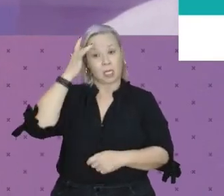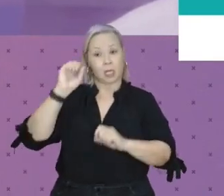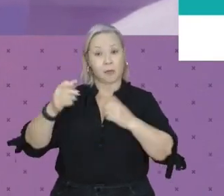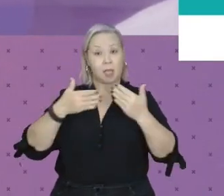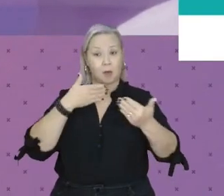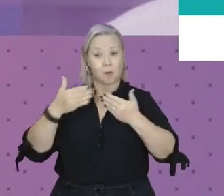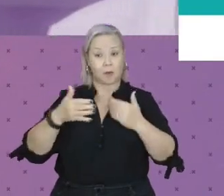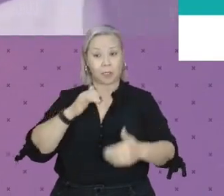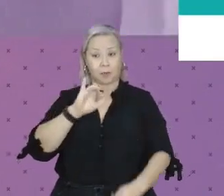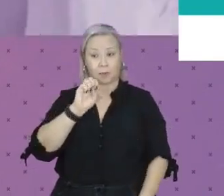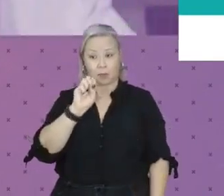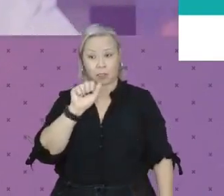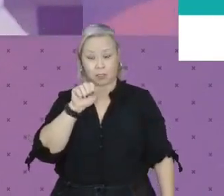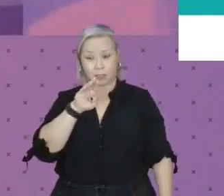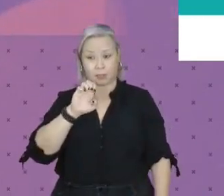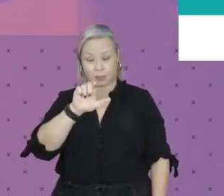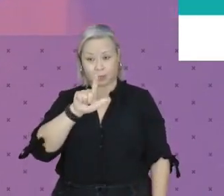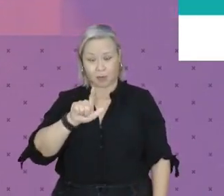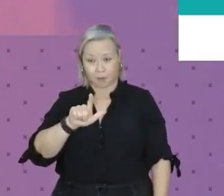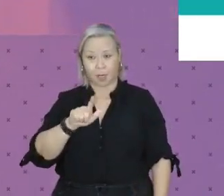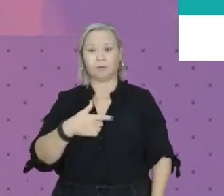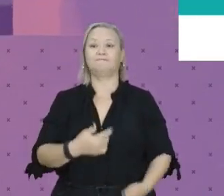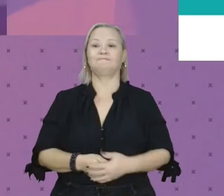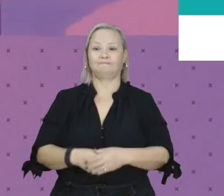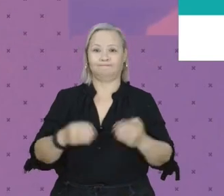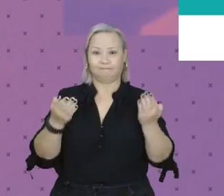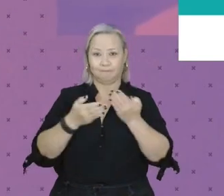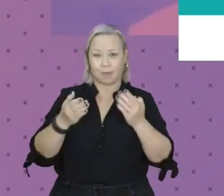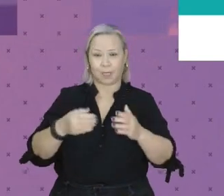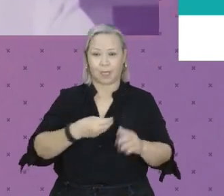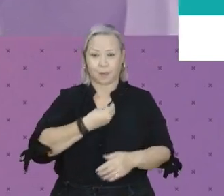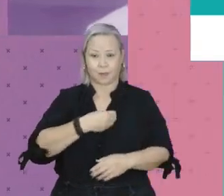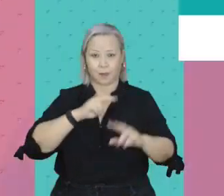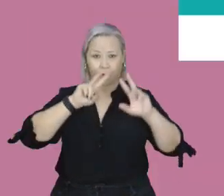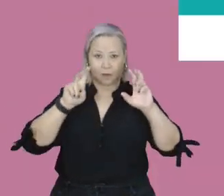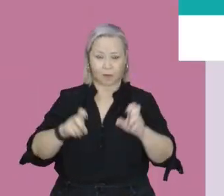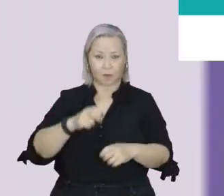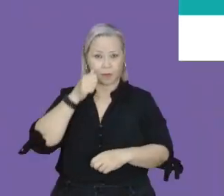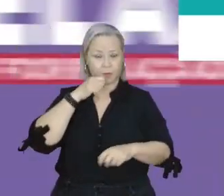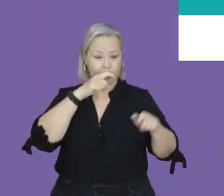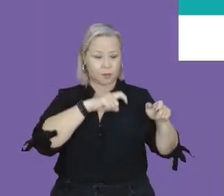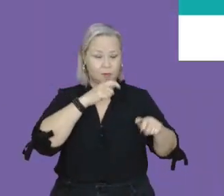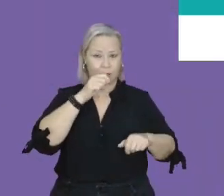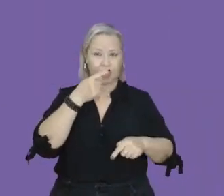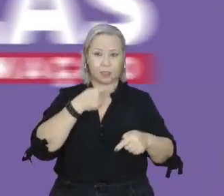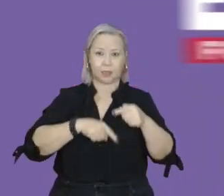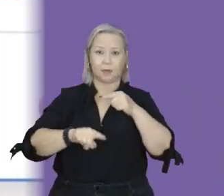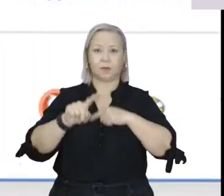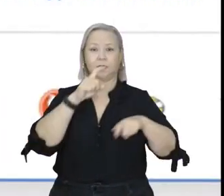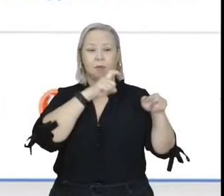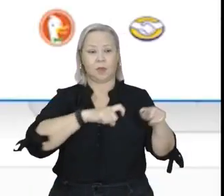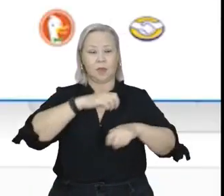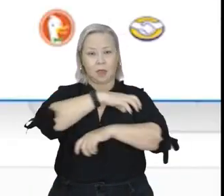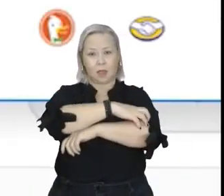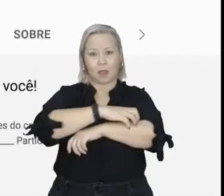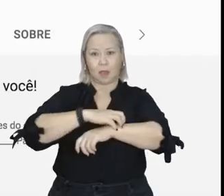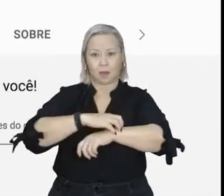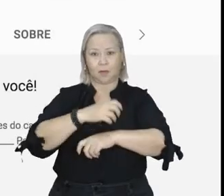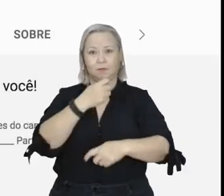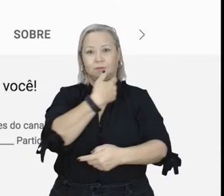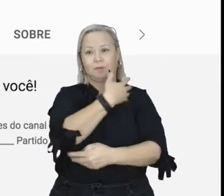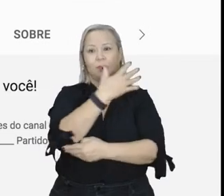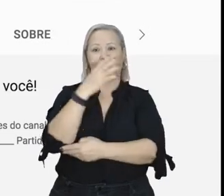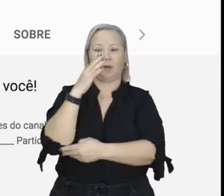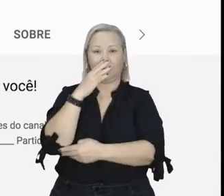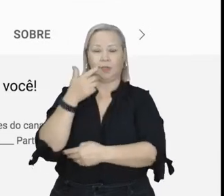com Isabel Cristina Lourenço, da Rede Ecovida. O tema é Mulheres Rurais e a Transição Agroecológica.